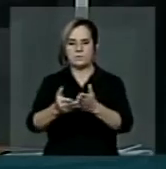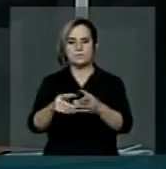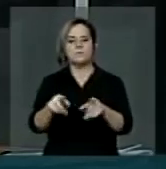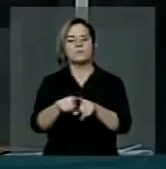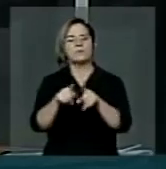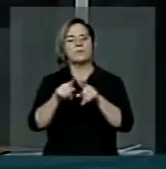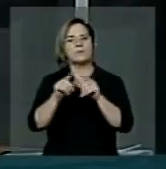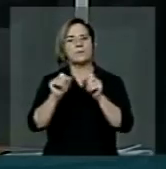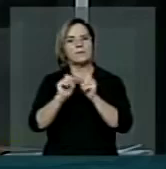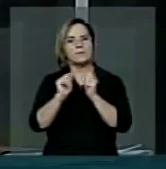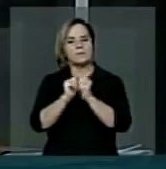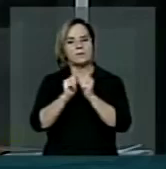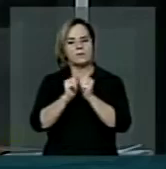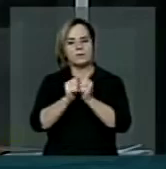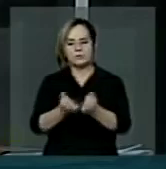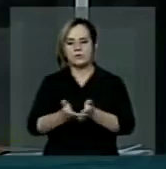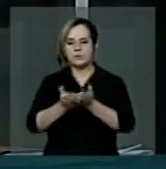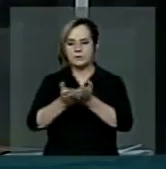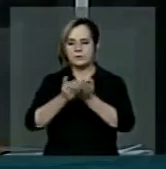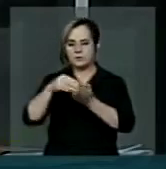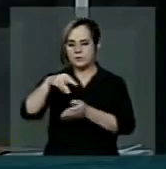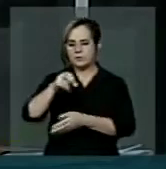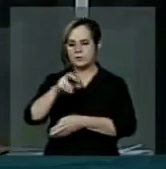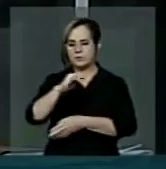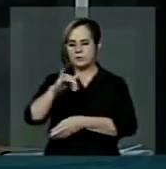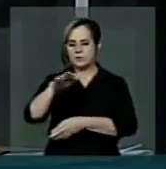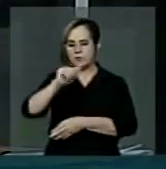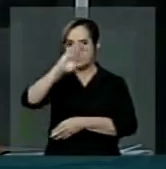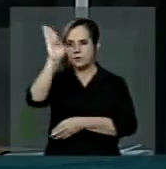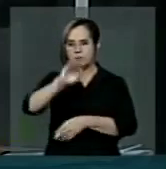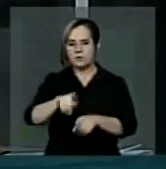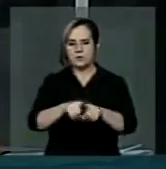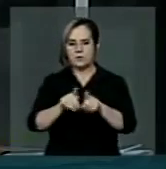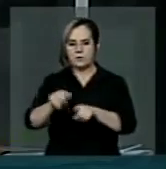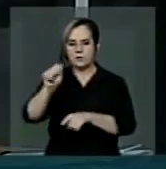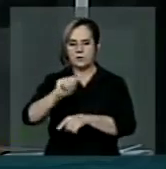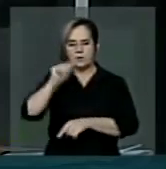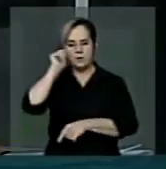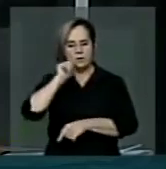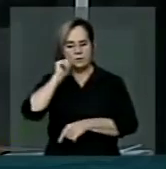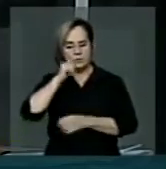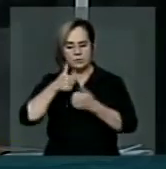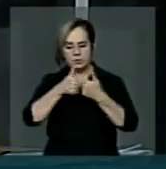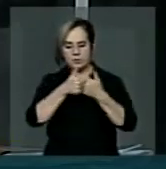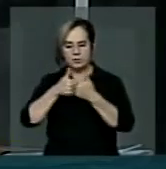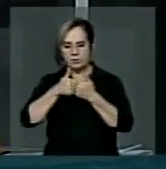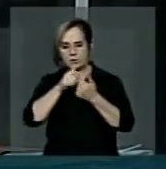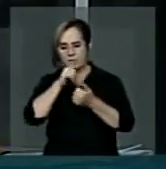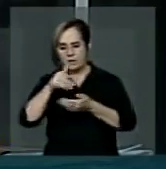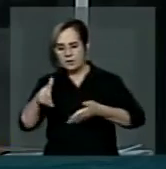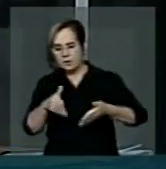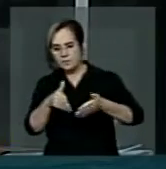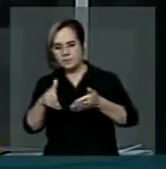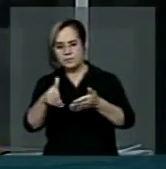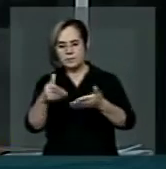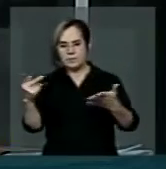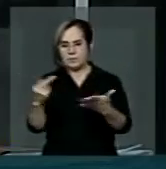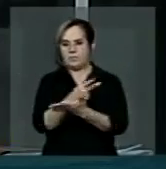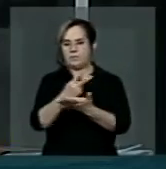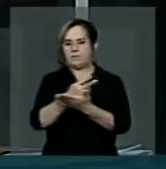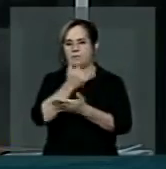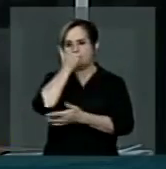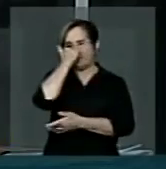isso junto com a Marinha do Brasil e a Associação das Mulheres Ribeirinhas Vítimas de Escalpelamento no